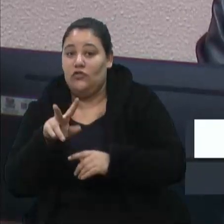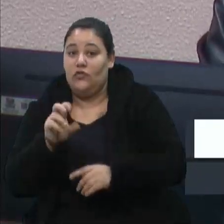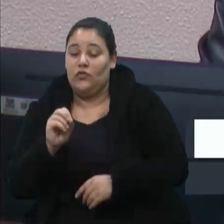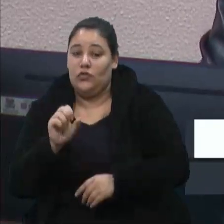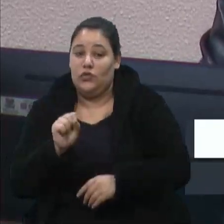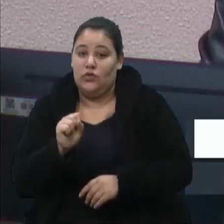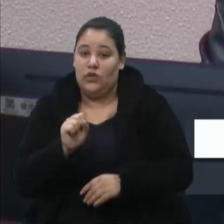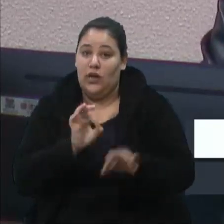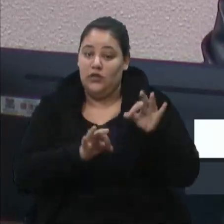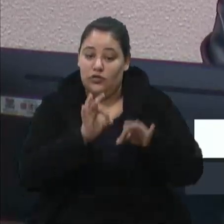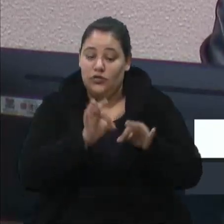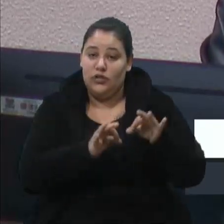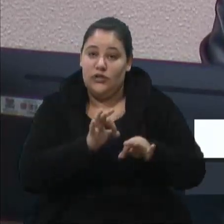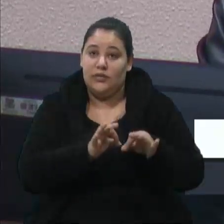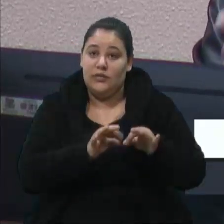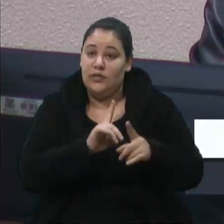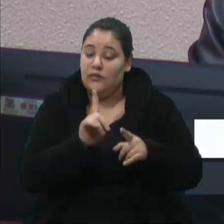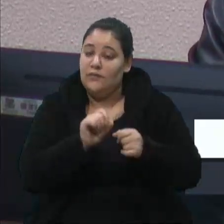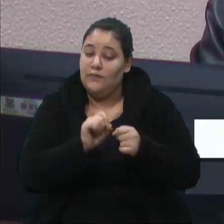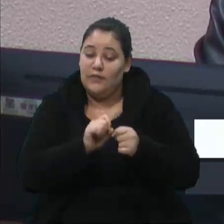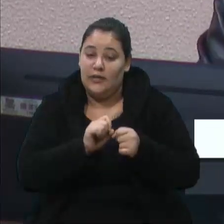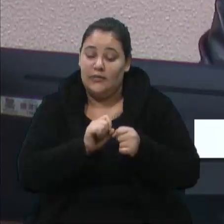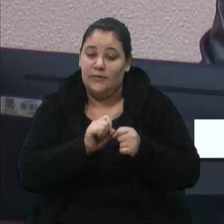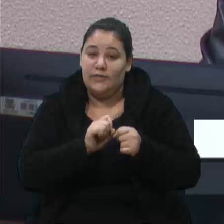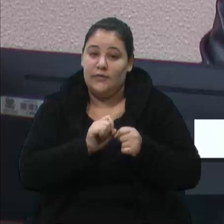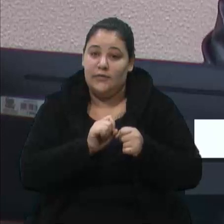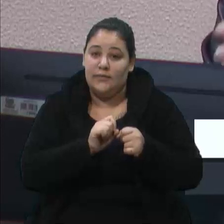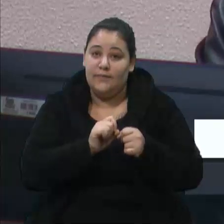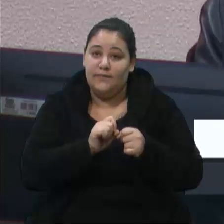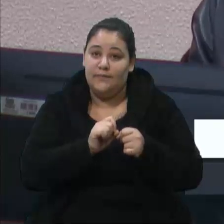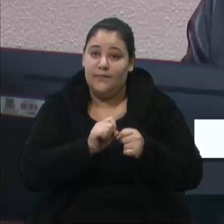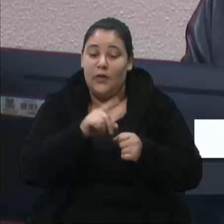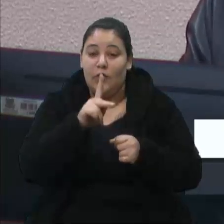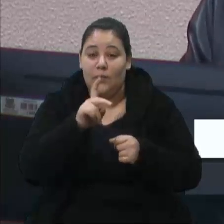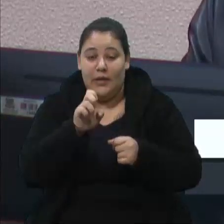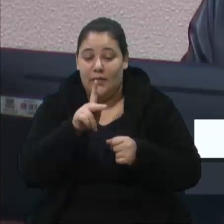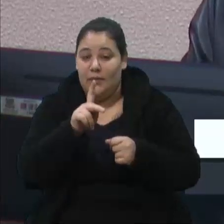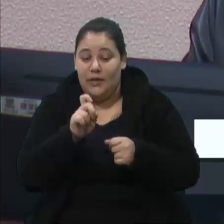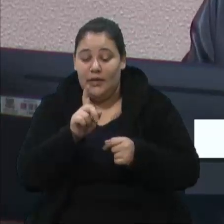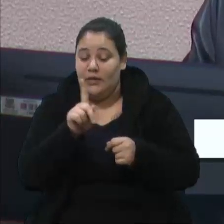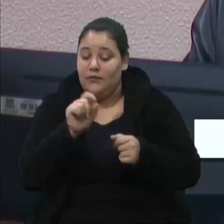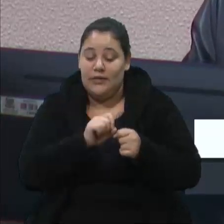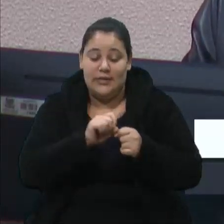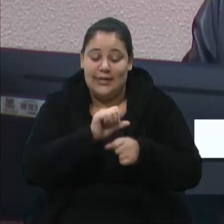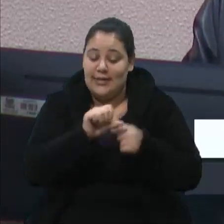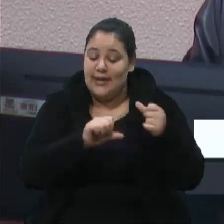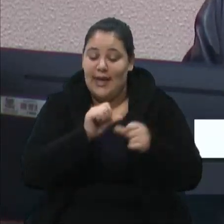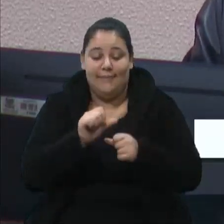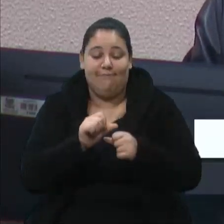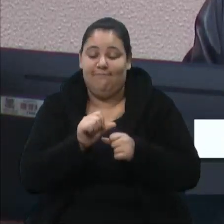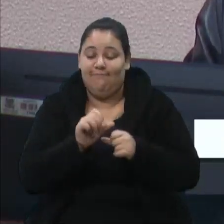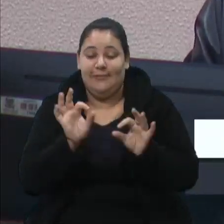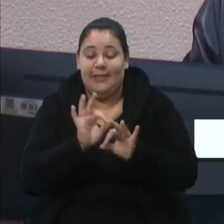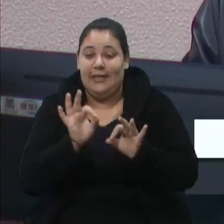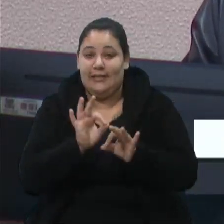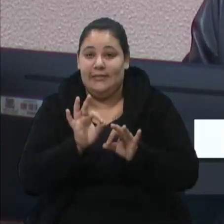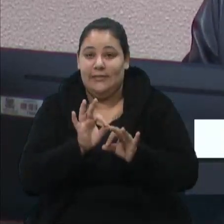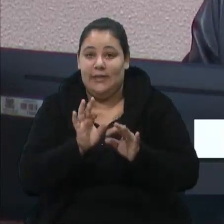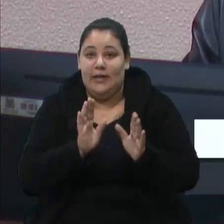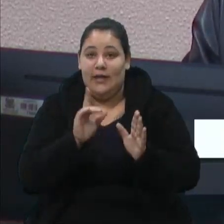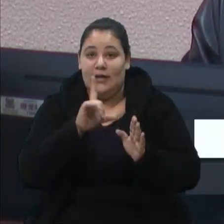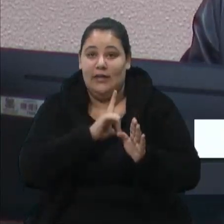Justiça e ele não fez nada para mudar, e aí chegou aos 6 bilhões e 600 milhões de dívida atual. Posso falar?